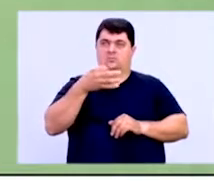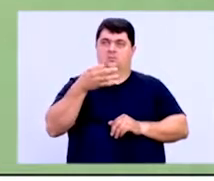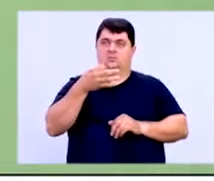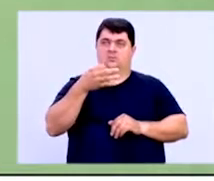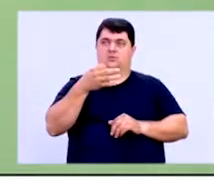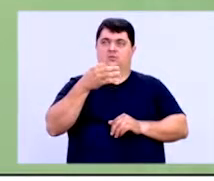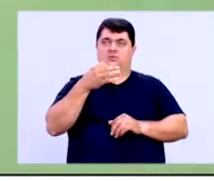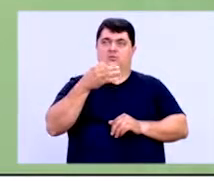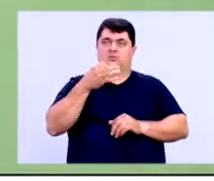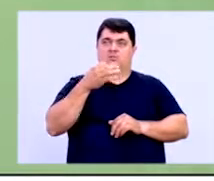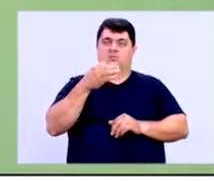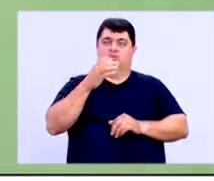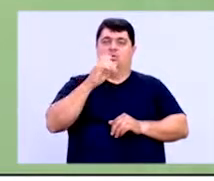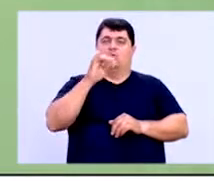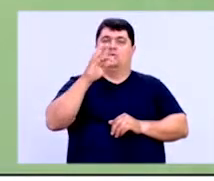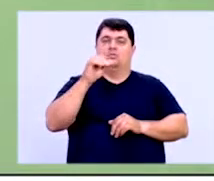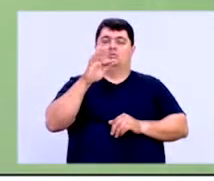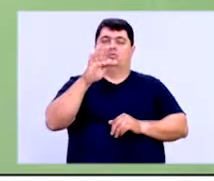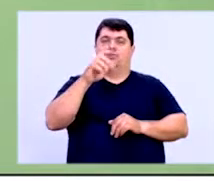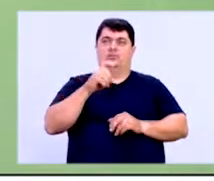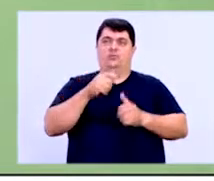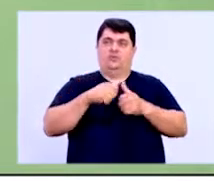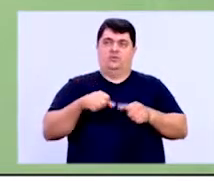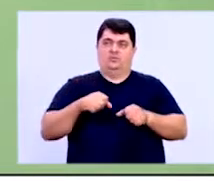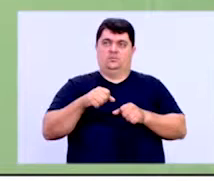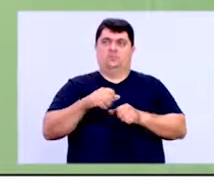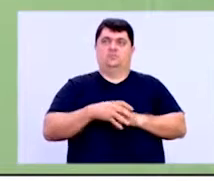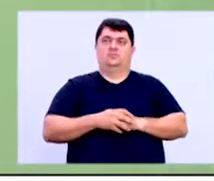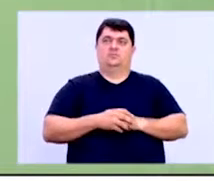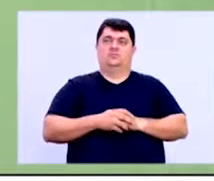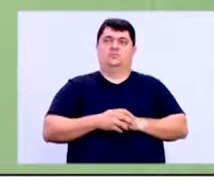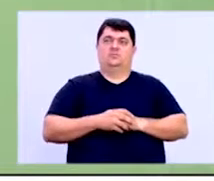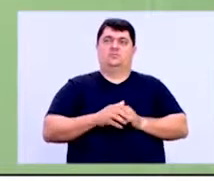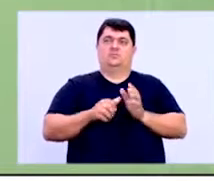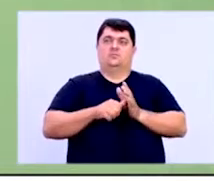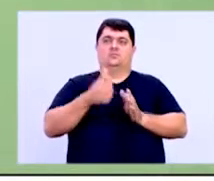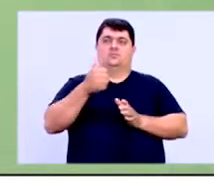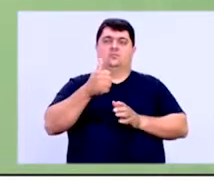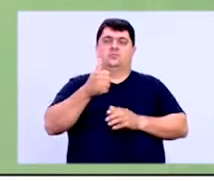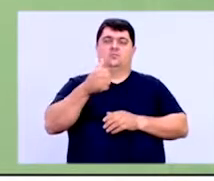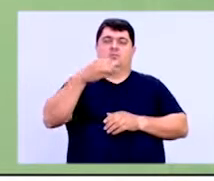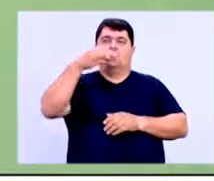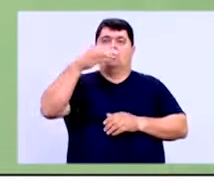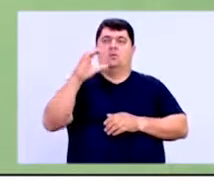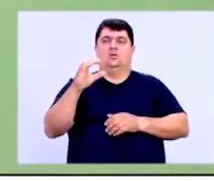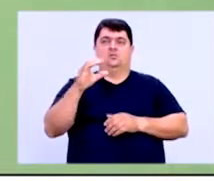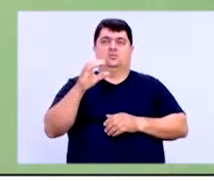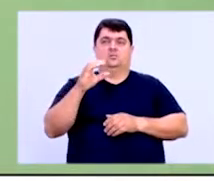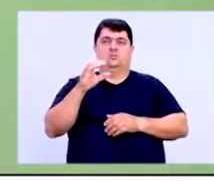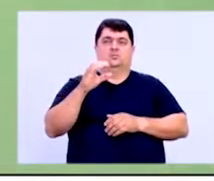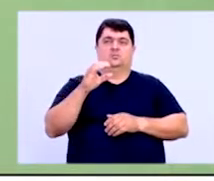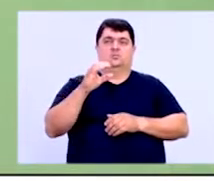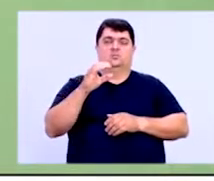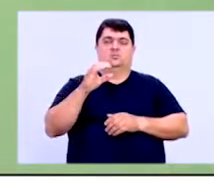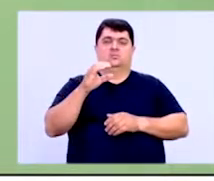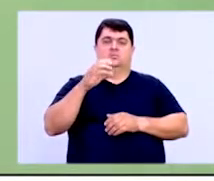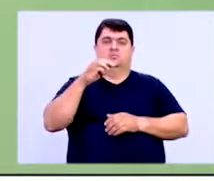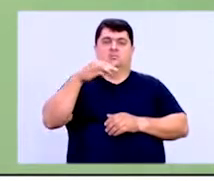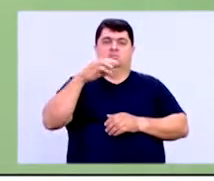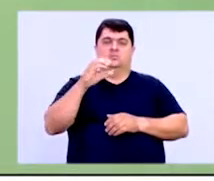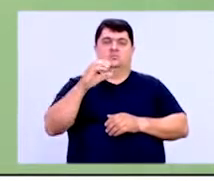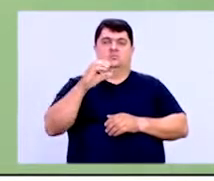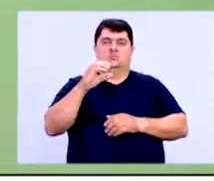fixos e as despesas fixas. Primeira questão, margem de contribuição. Margem